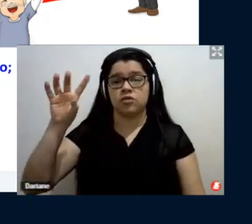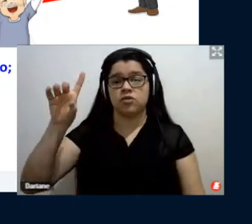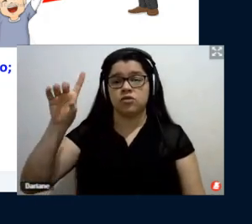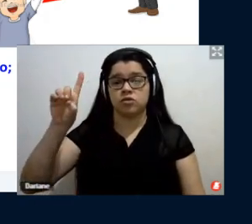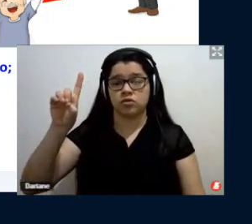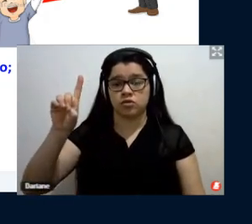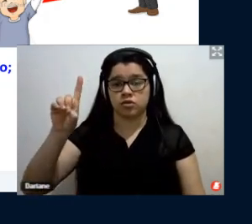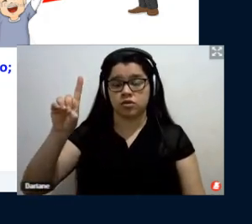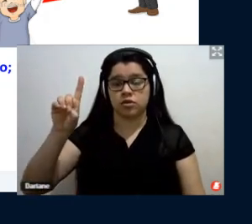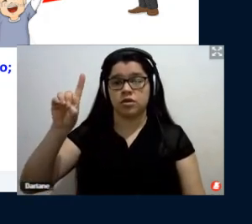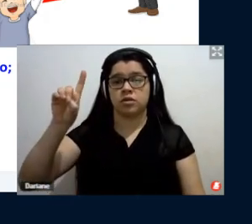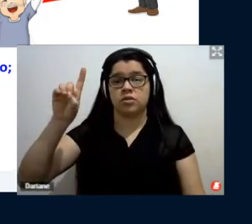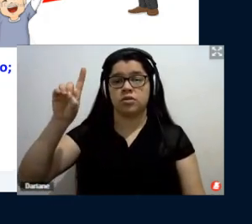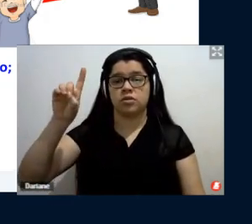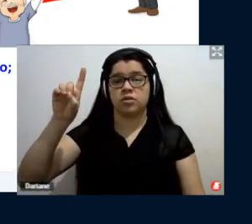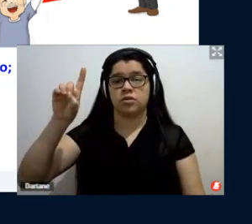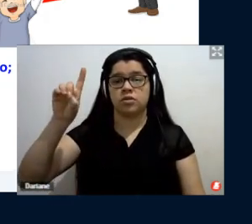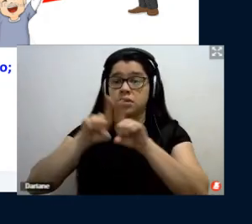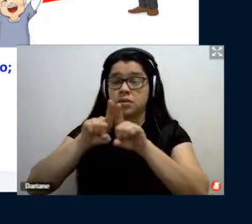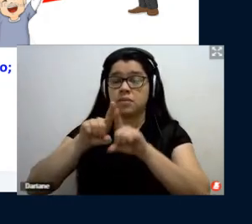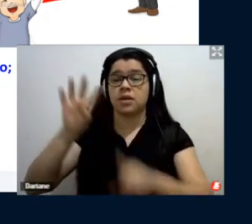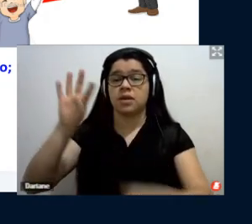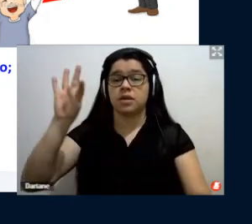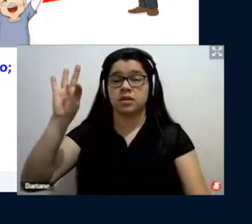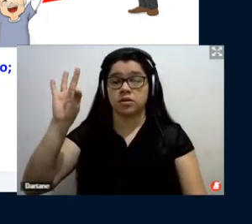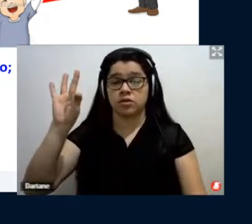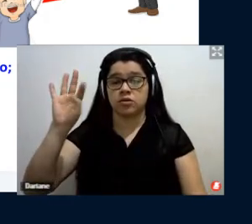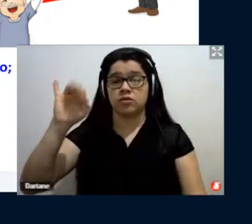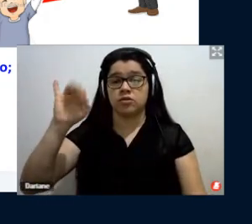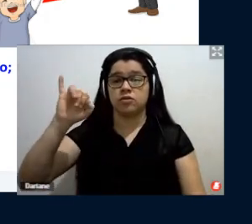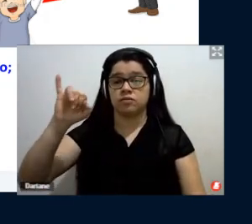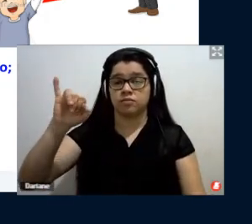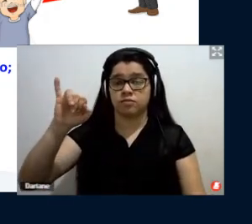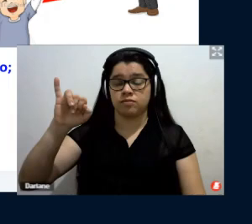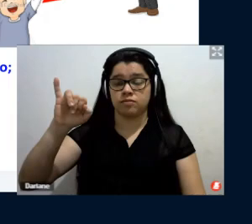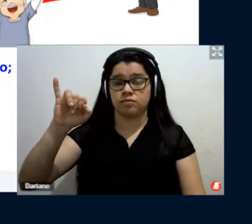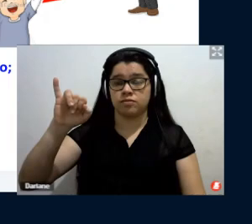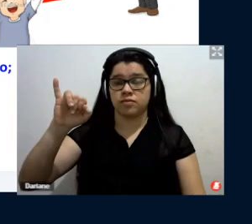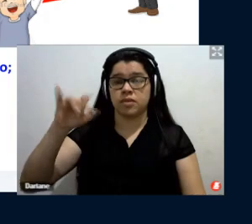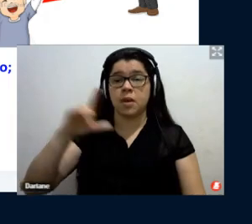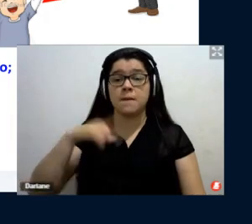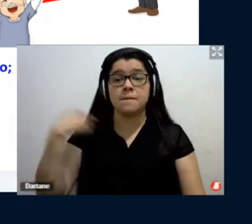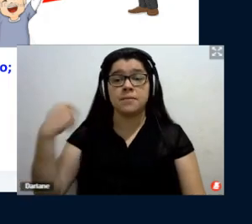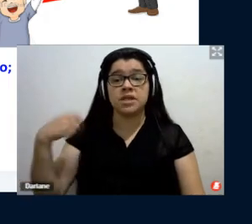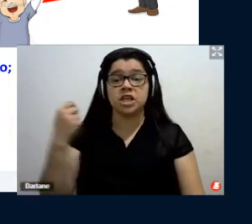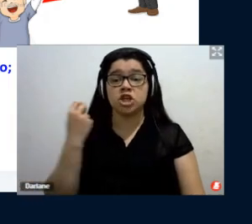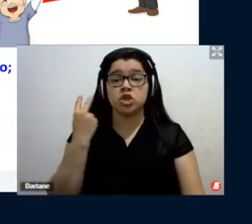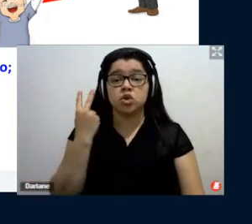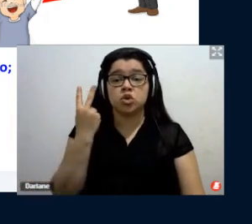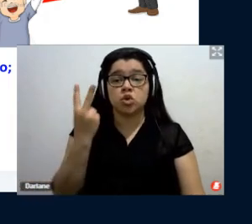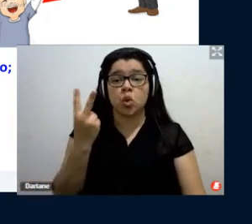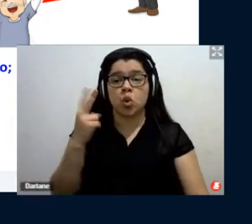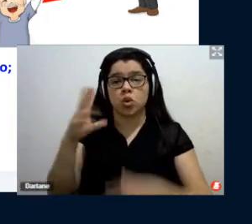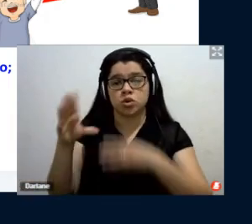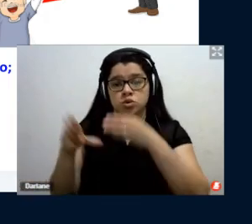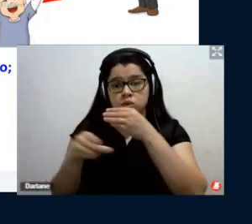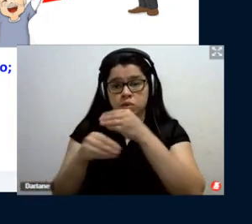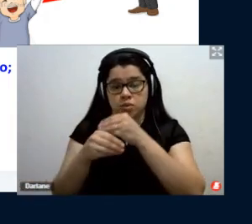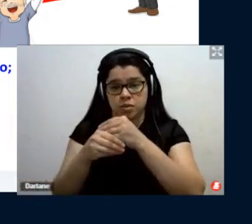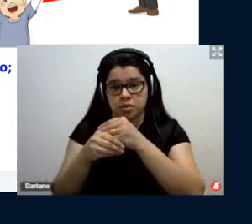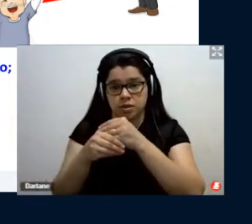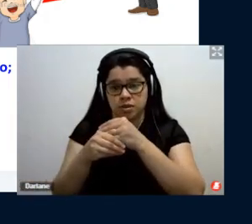e indireto. Deu. Ele pede 2 complementos. Um complemento direto